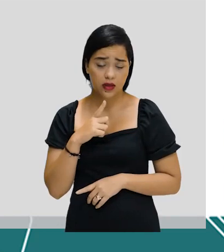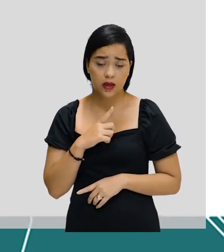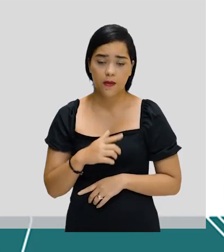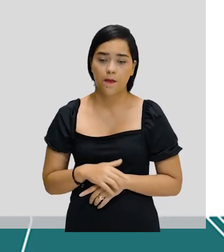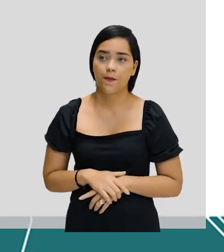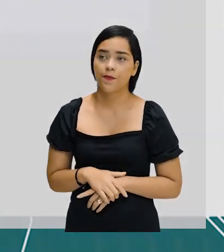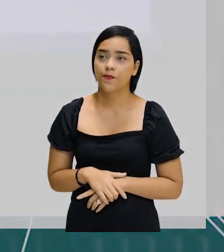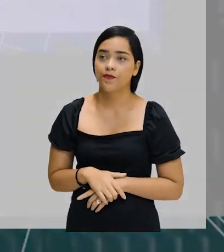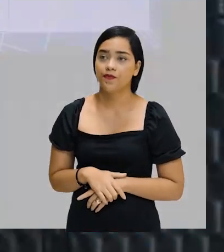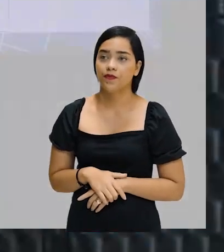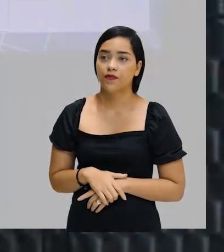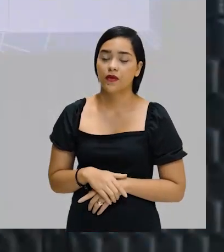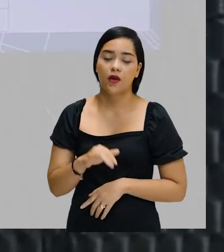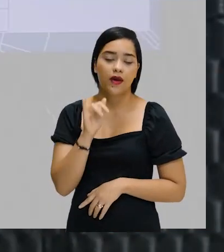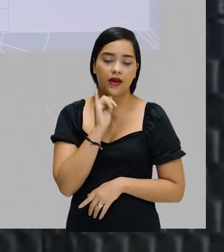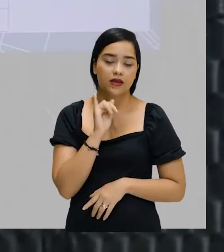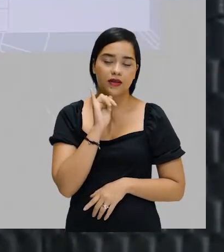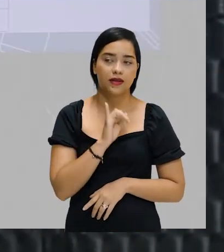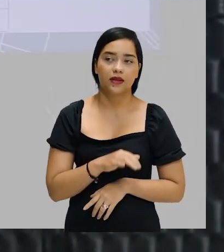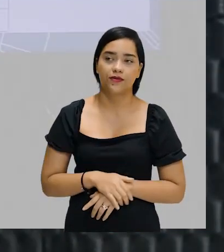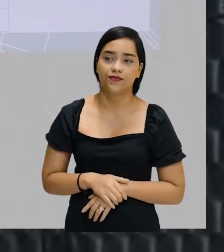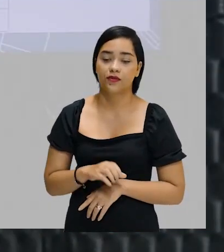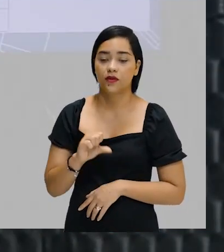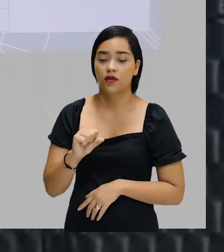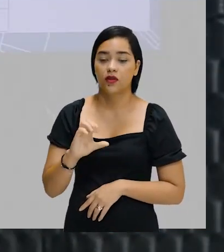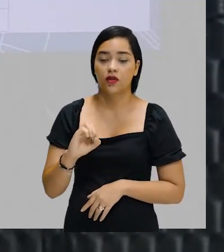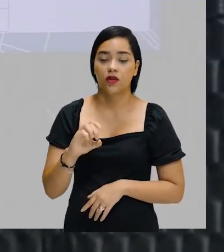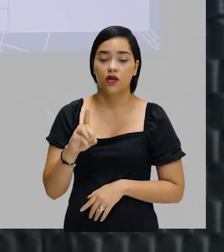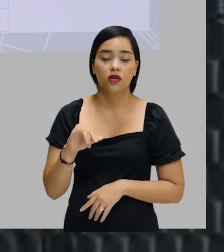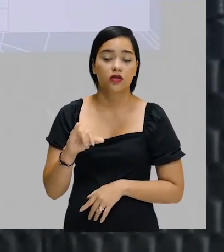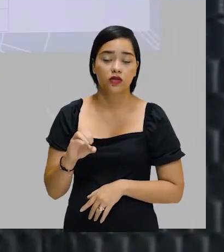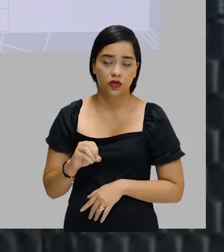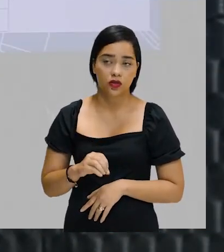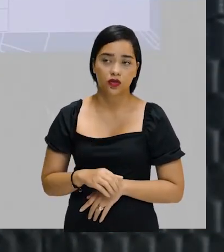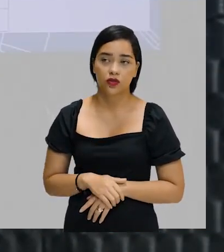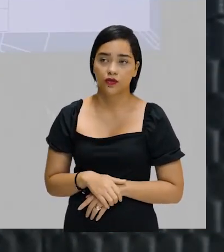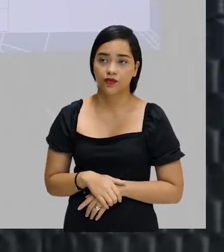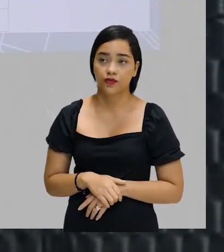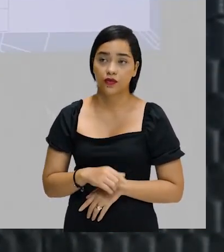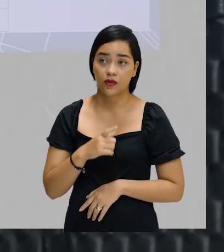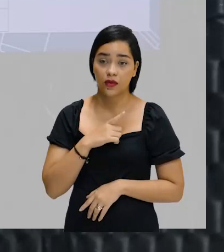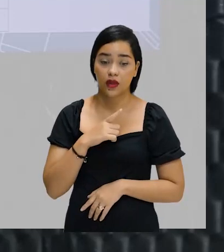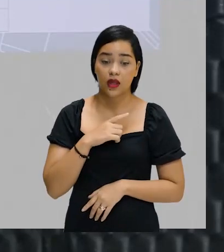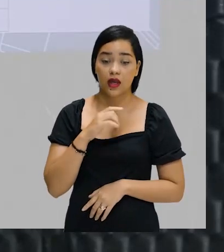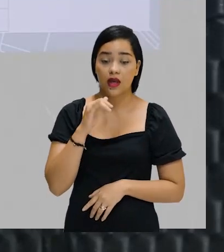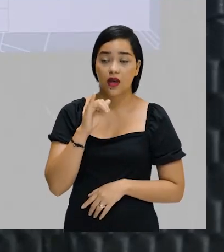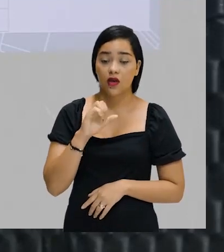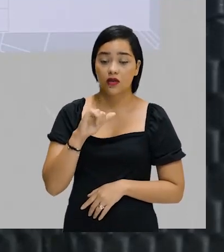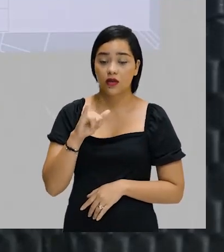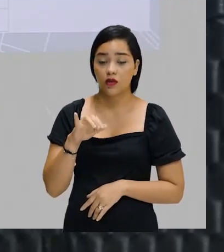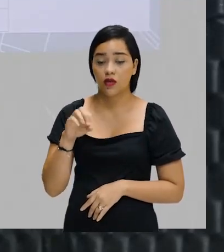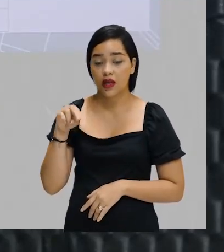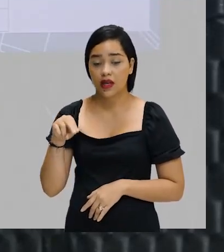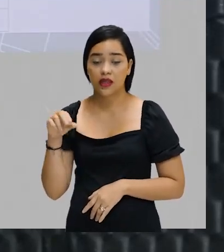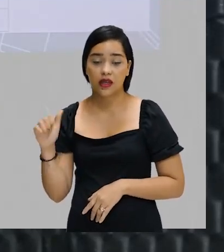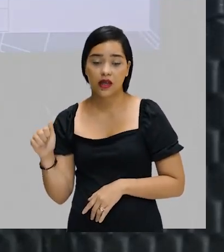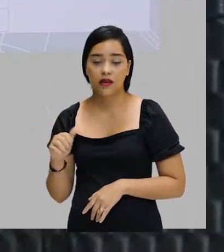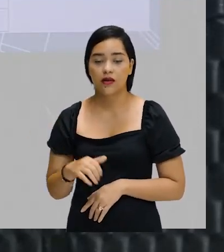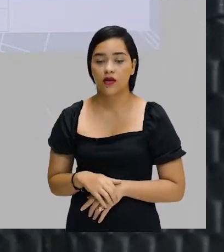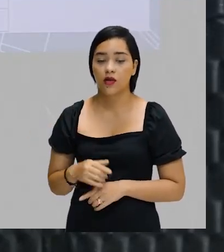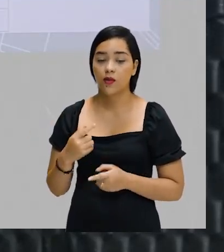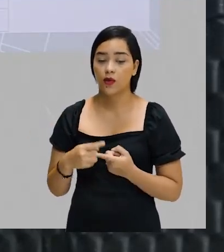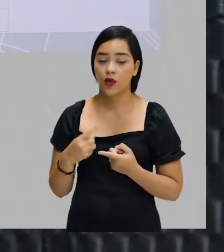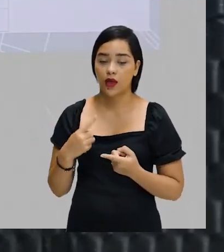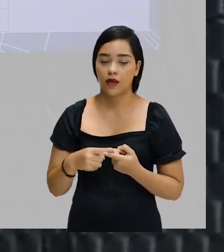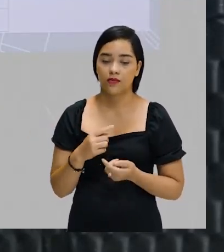químicos. Então, por exemplo, o elemento sódio. O elemento sódio ele tem símbolo Na. Por